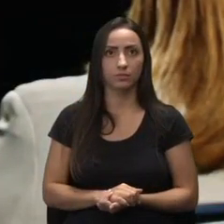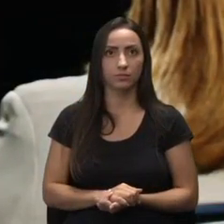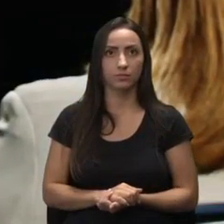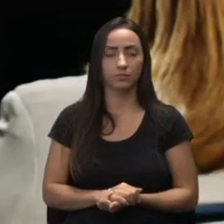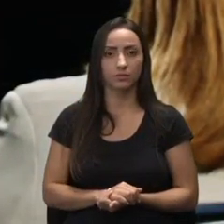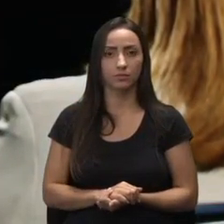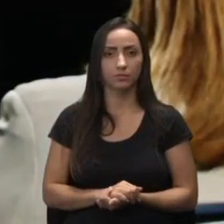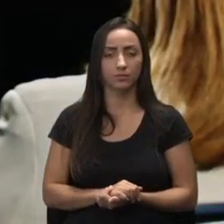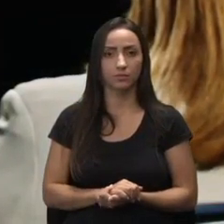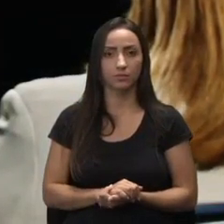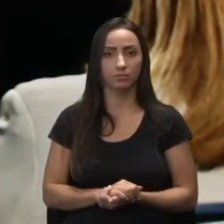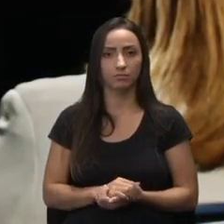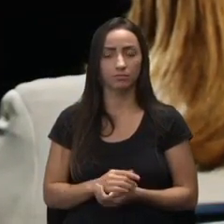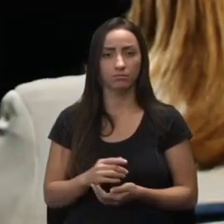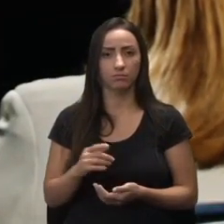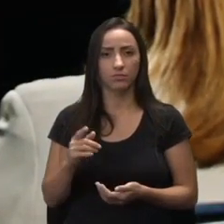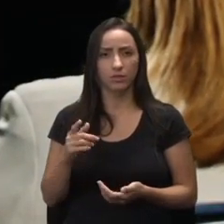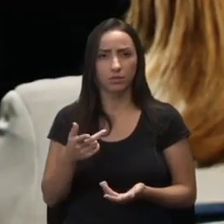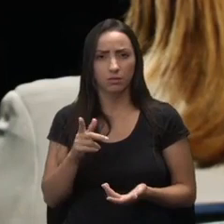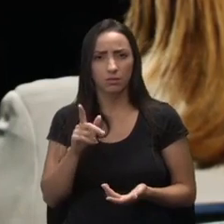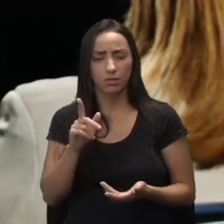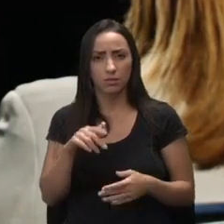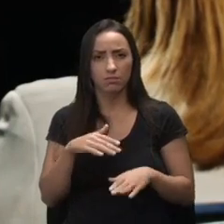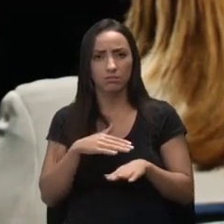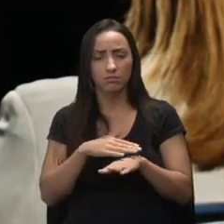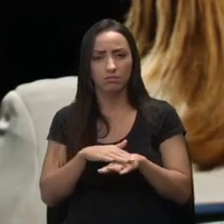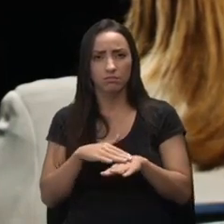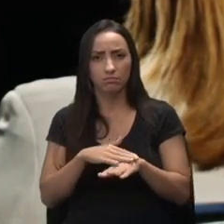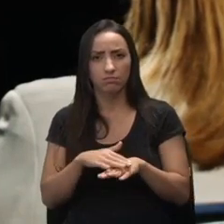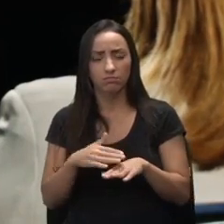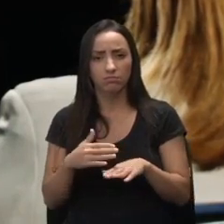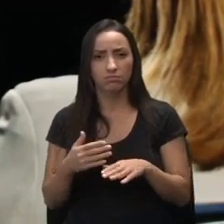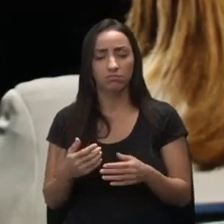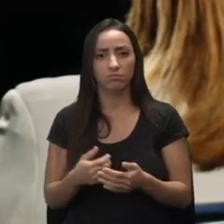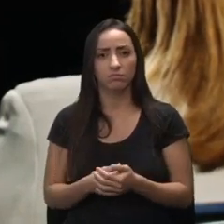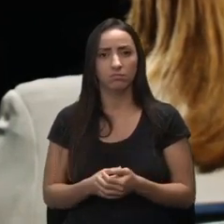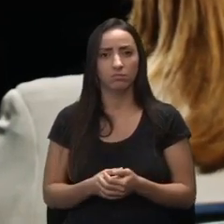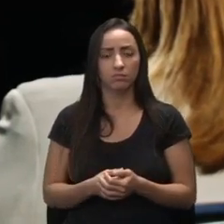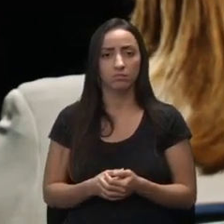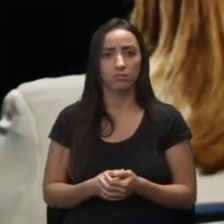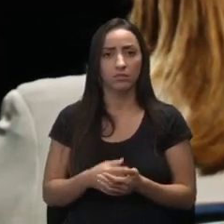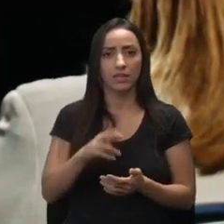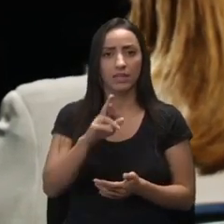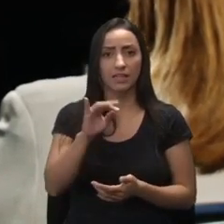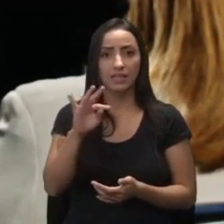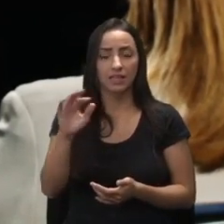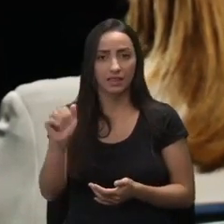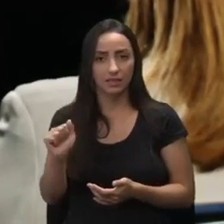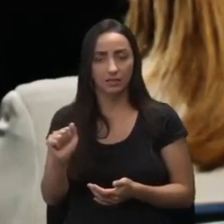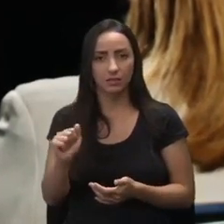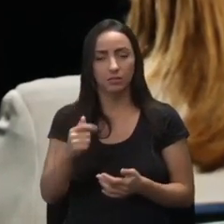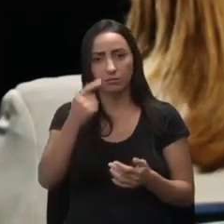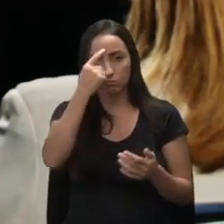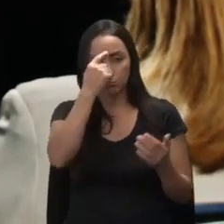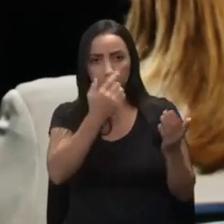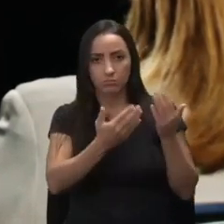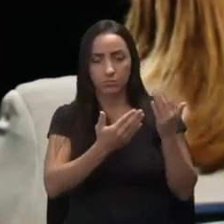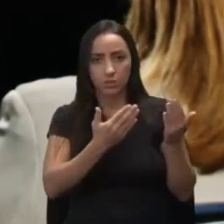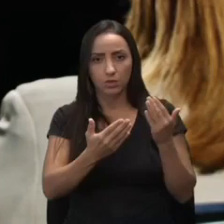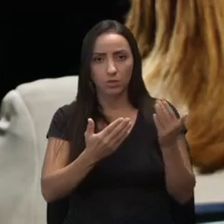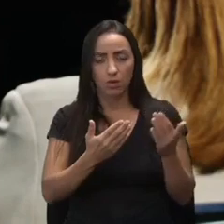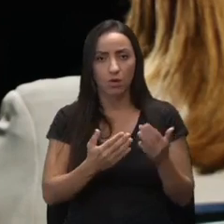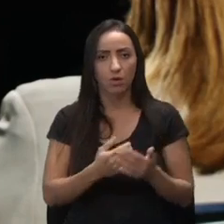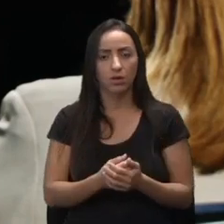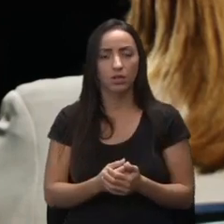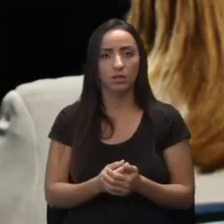Estamos iniciando mais uma série do programa Conversações. Contamos hoje com a presença de Rita Kietz Vívolo, psicóloga da Secretaria